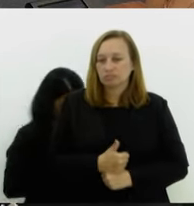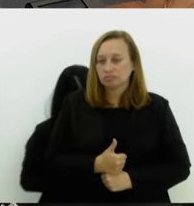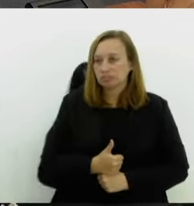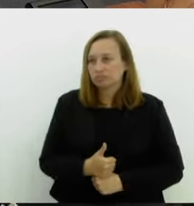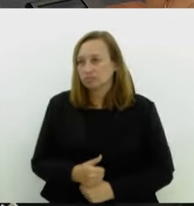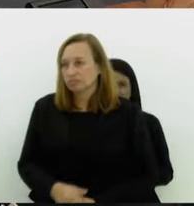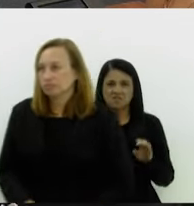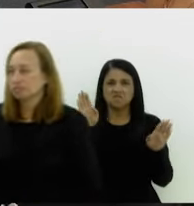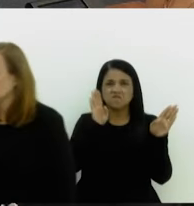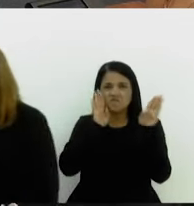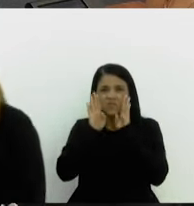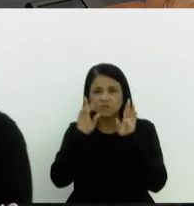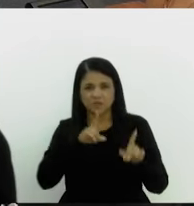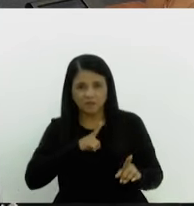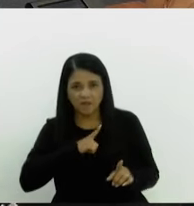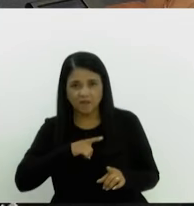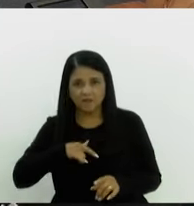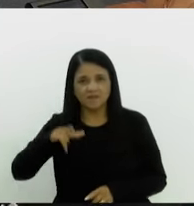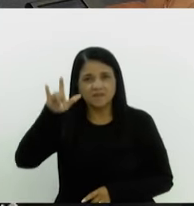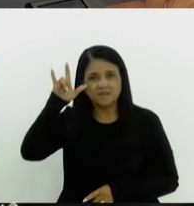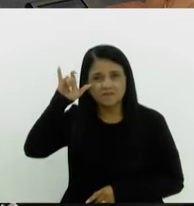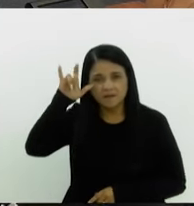teve Instagram